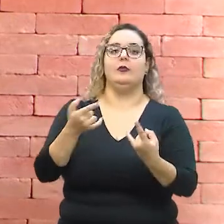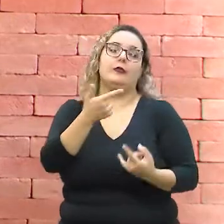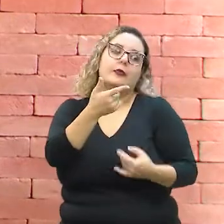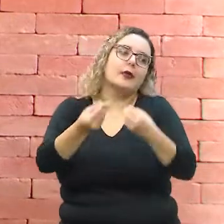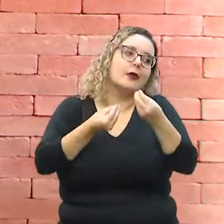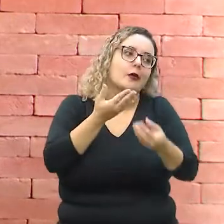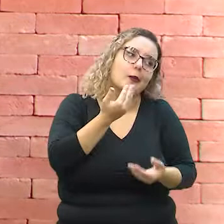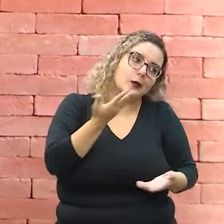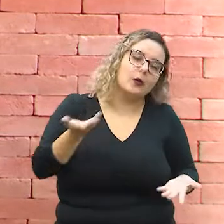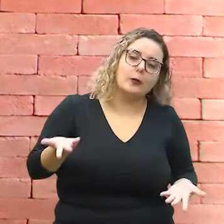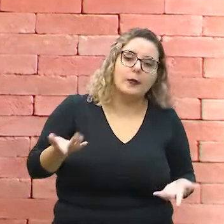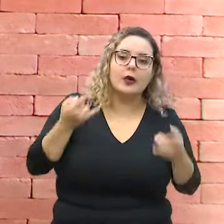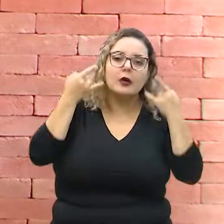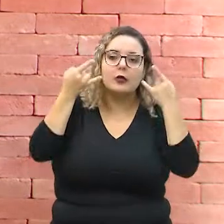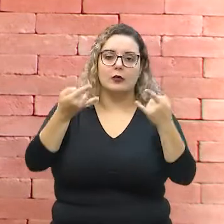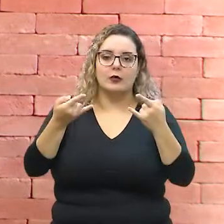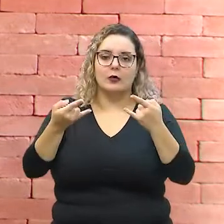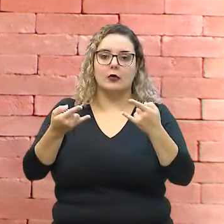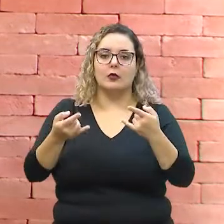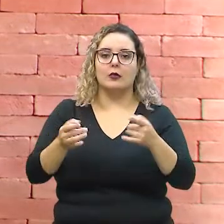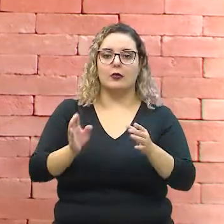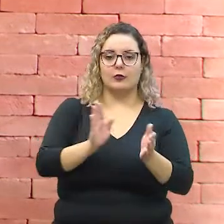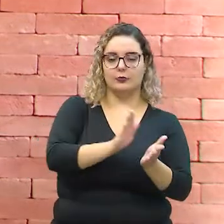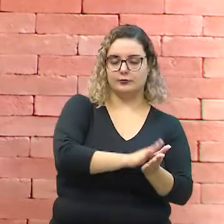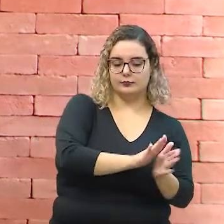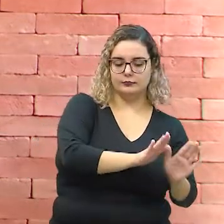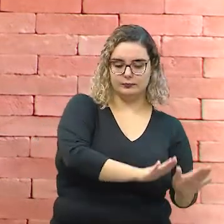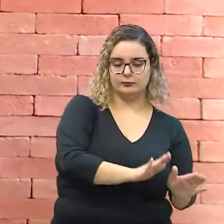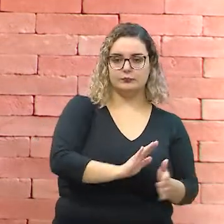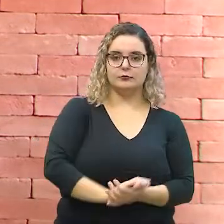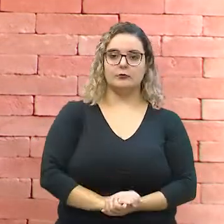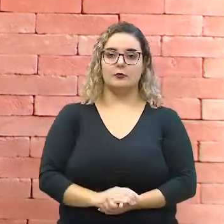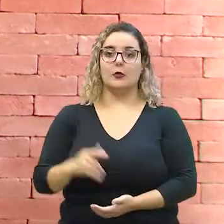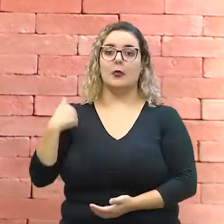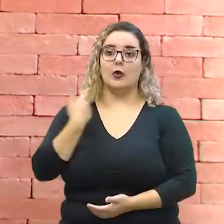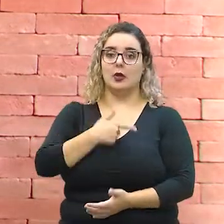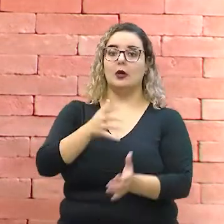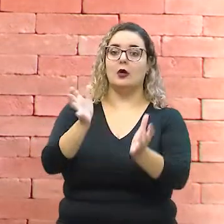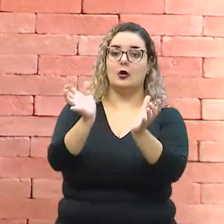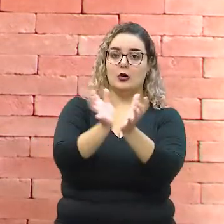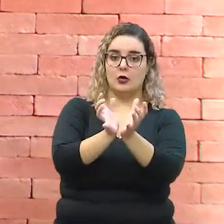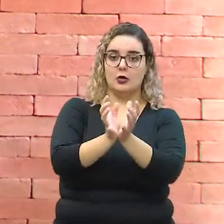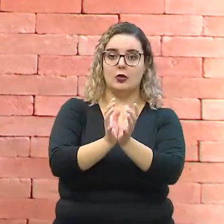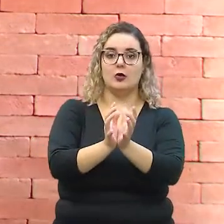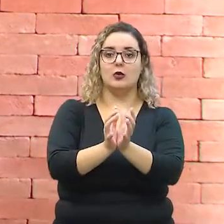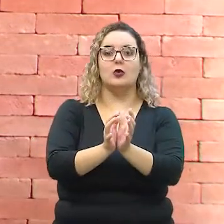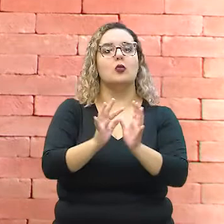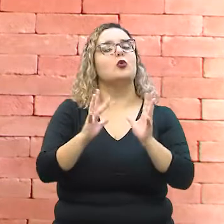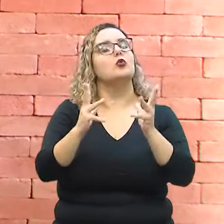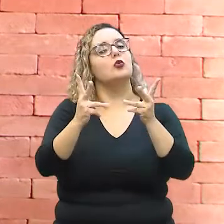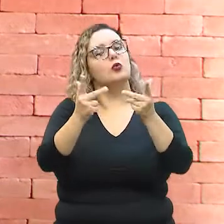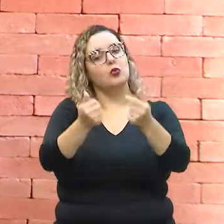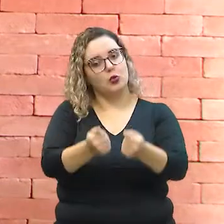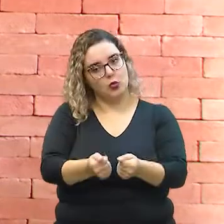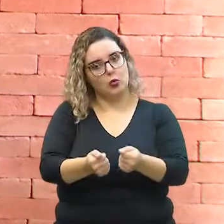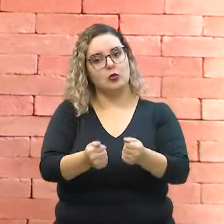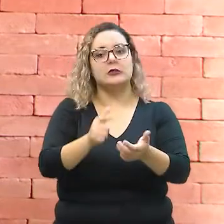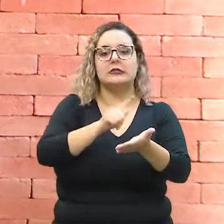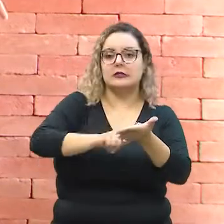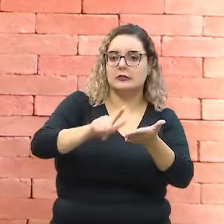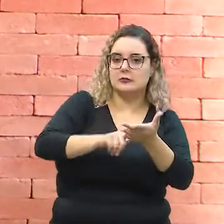experimentar com máscara. Vou colocar aqui do lado. A nossa equipe seguiu todos os protocolos de segurança,